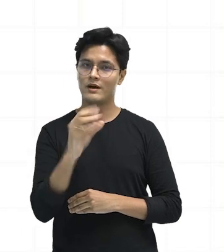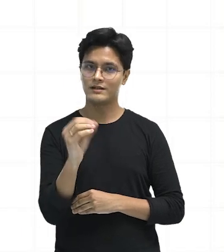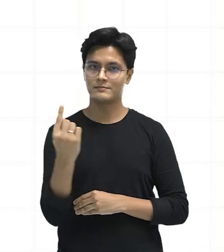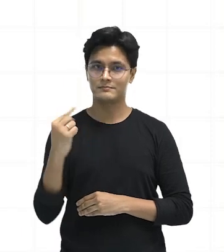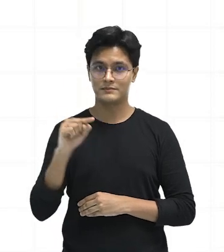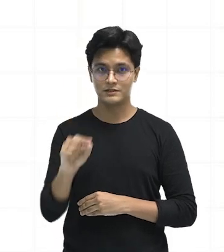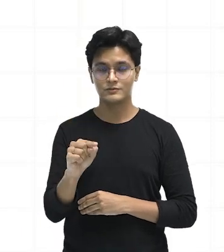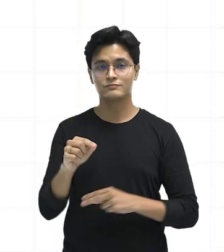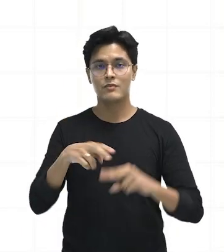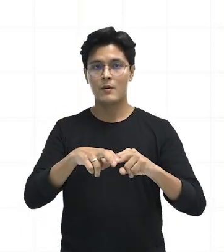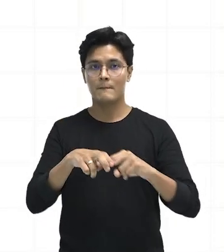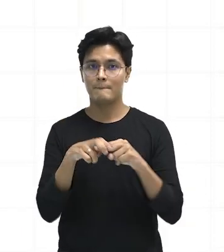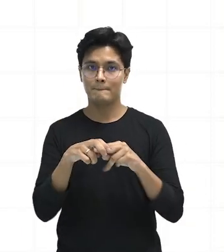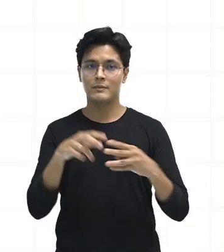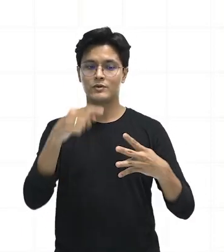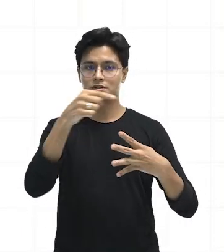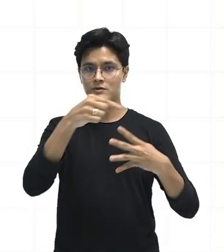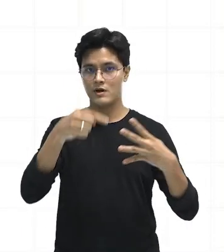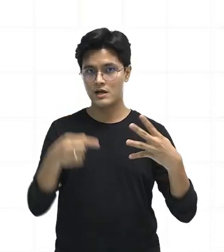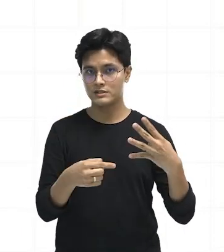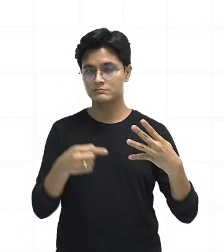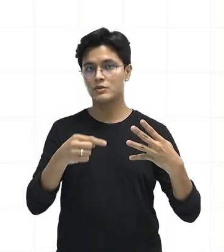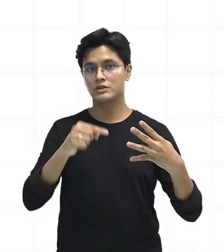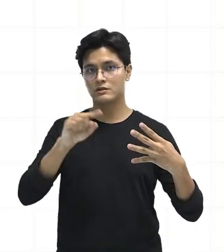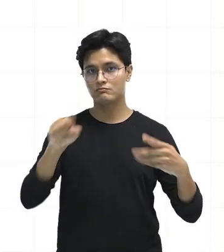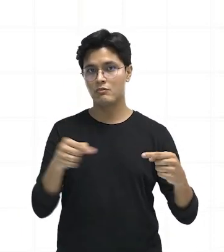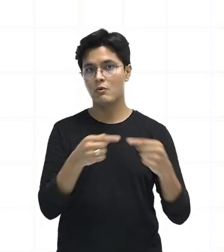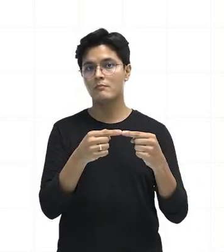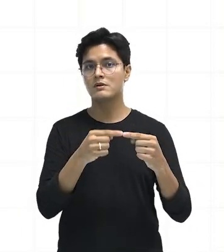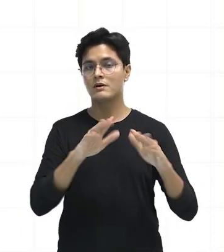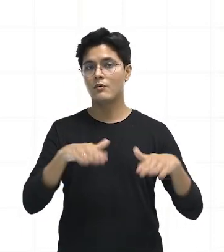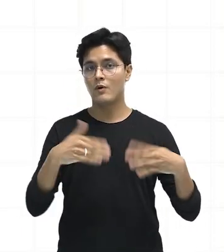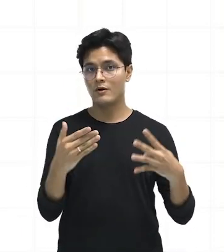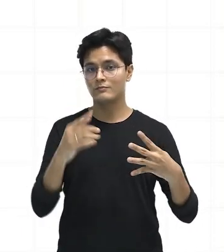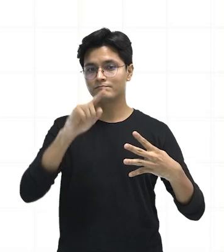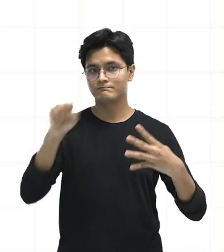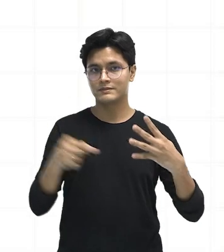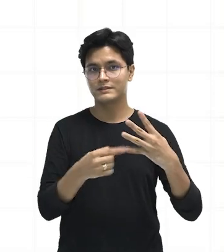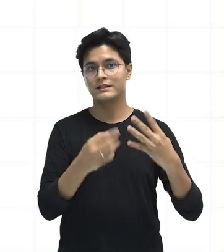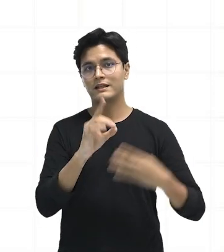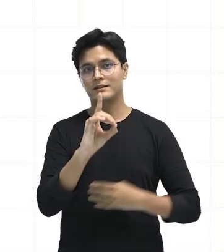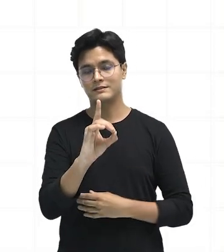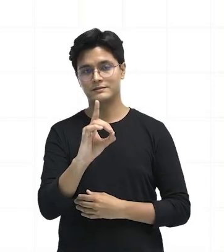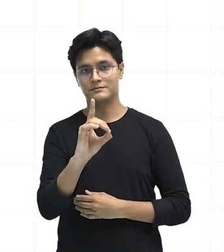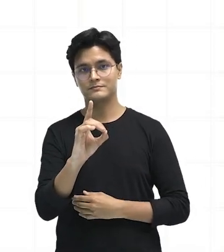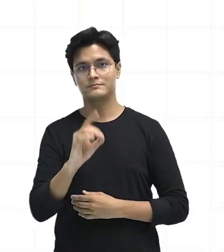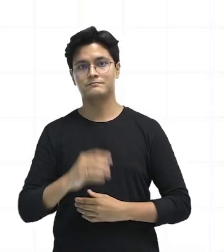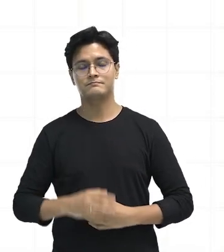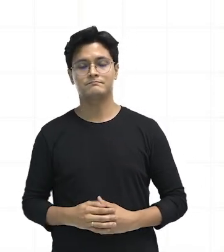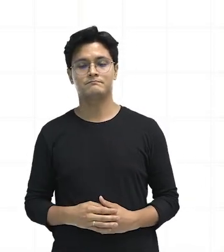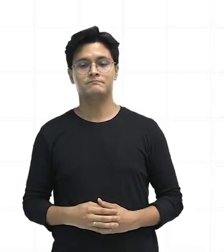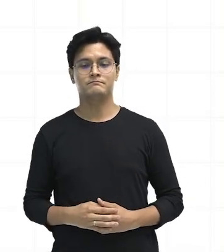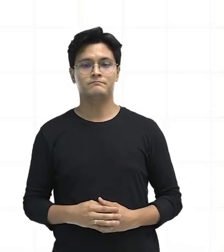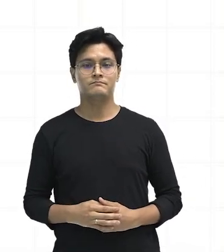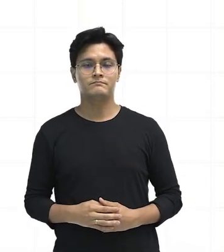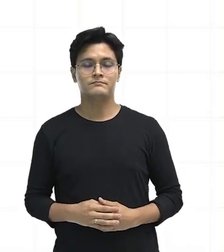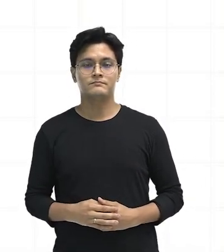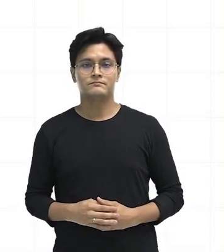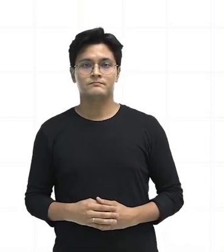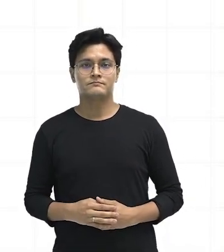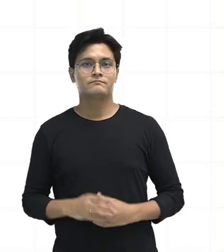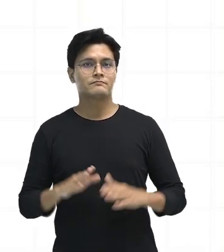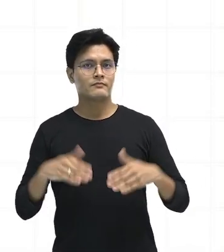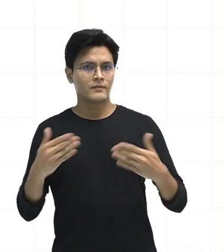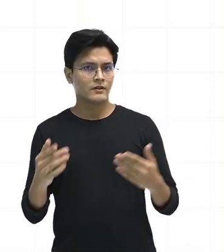esse motivo que a nossa resposta aqui da questão é a letra D. Beleza, pessoal? Então,